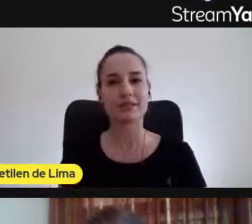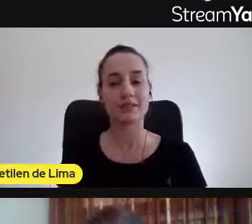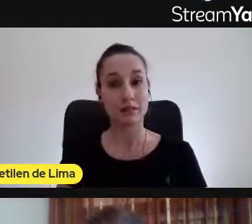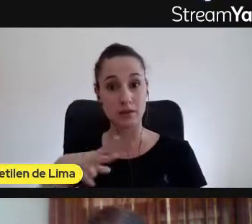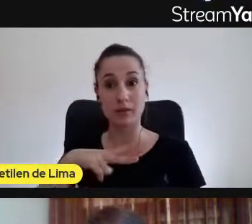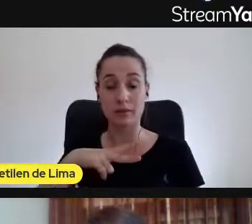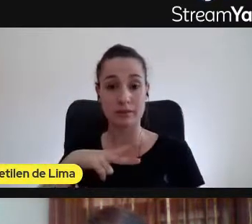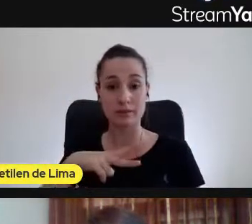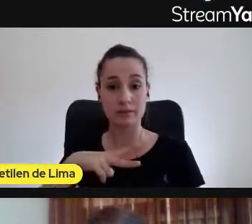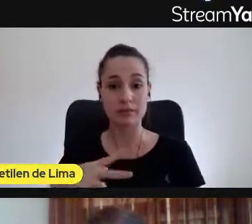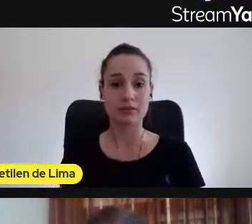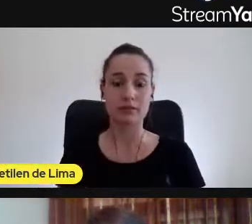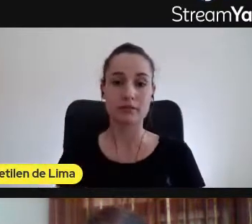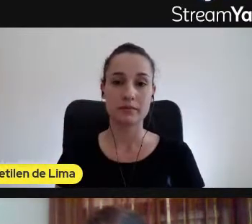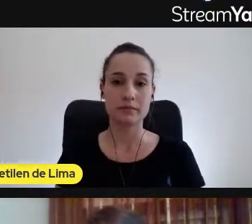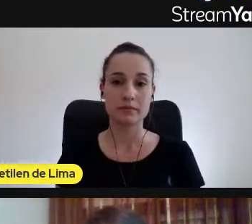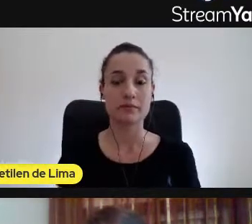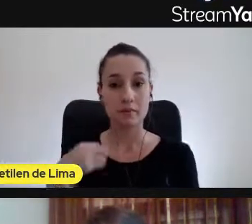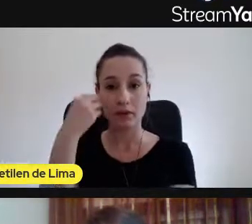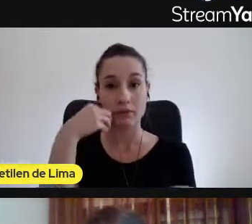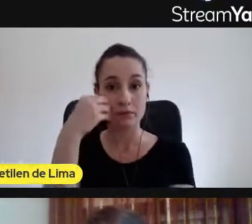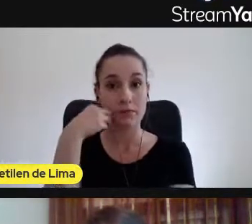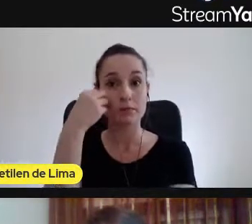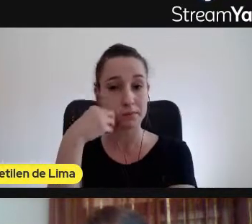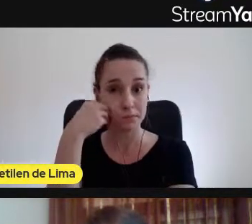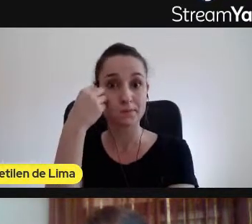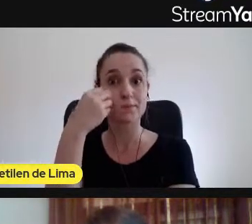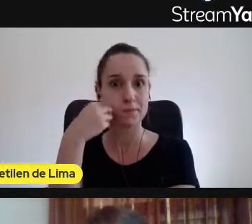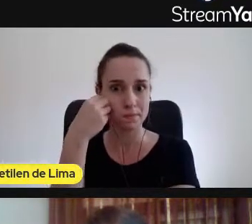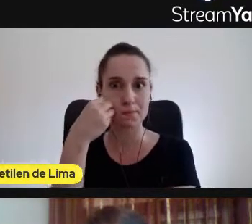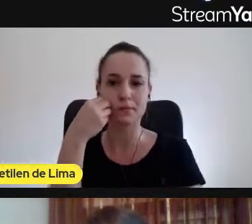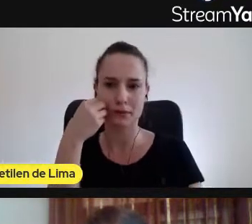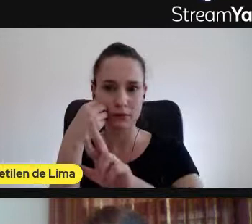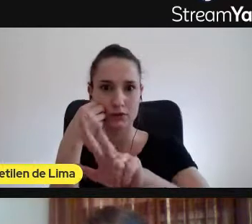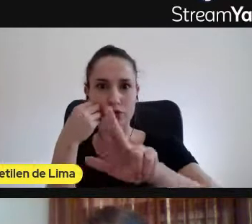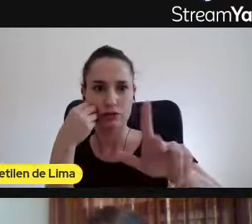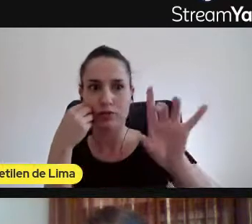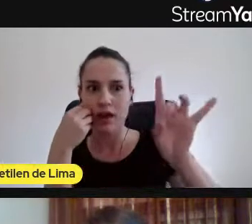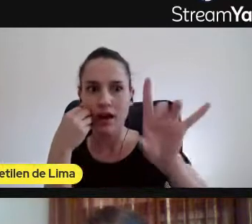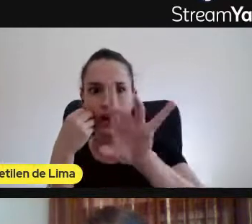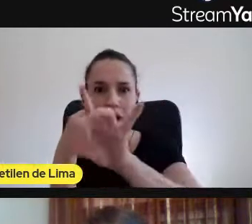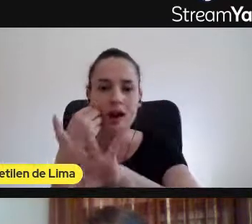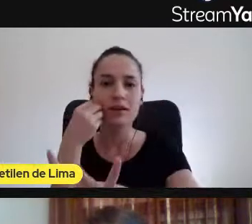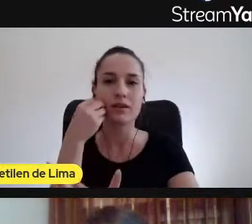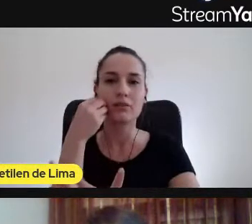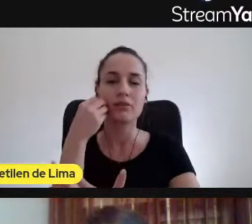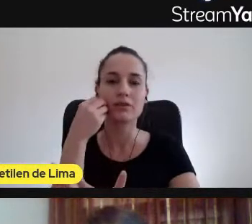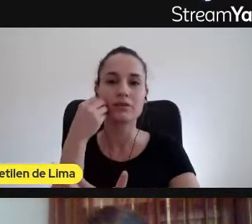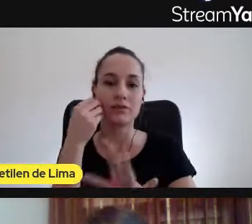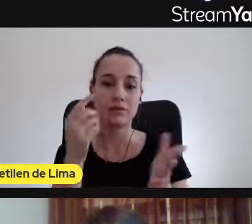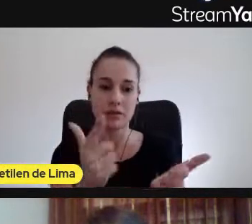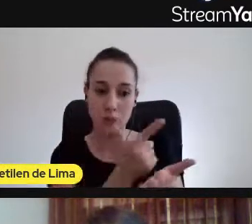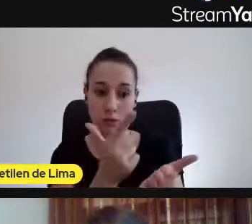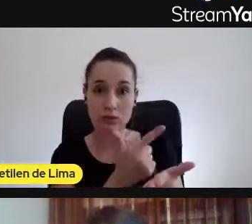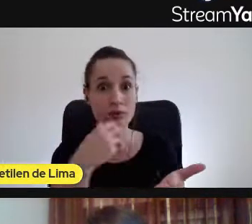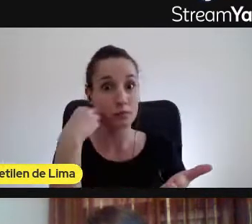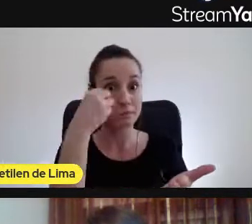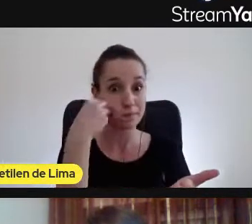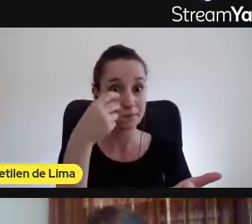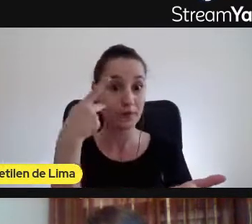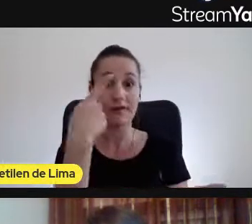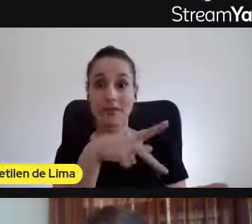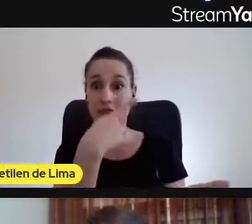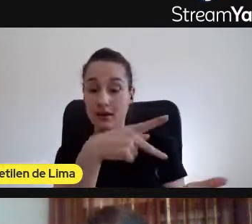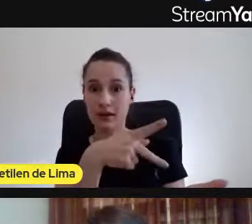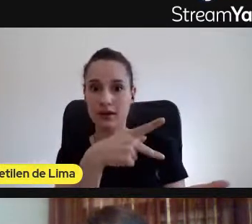né, são as experiências, né, do personagem, mas a gente se vê com elas também, né? Então, em